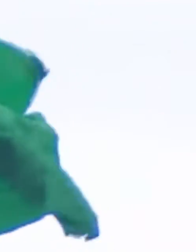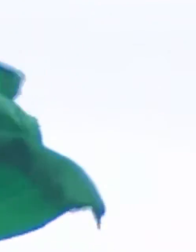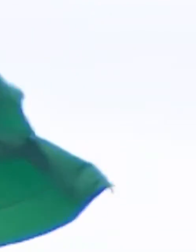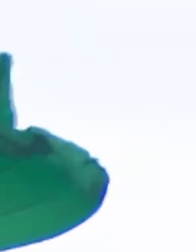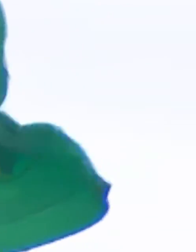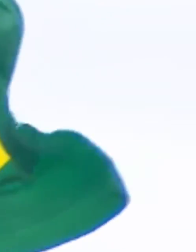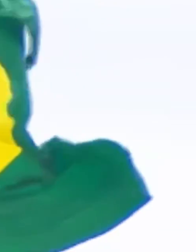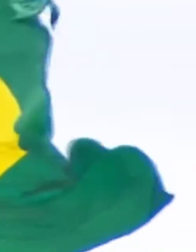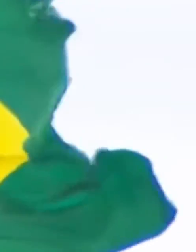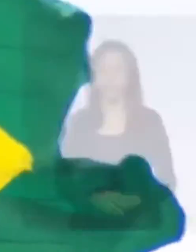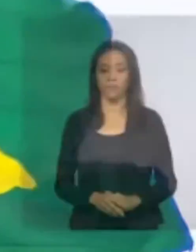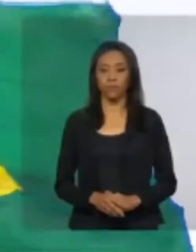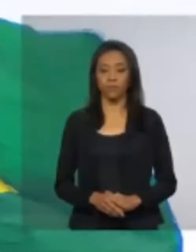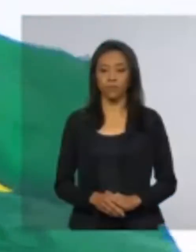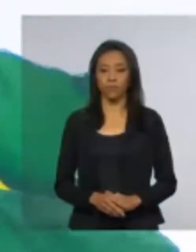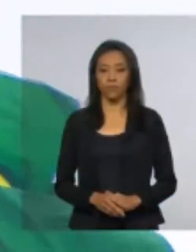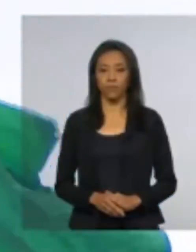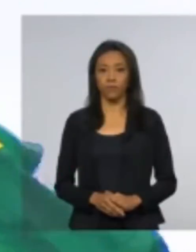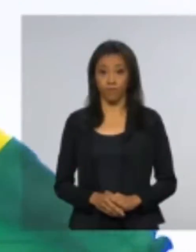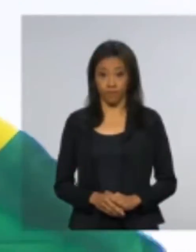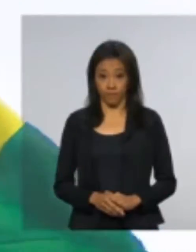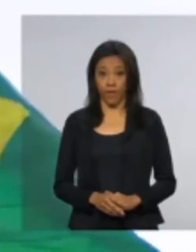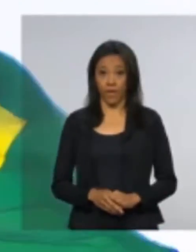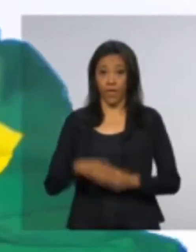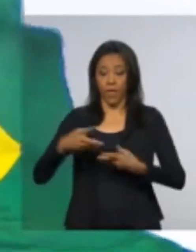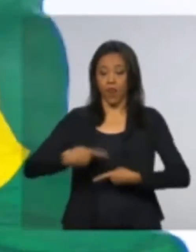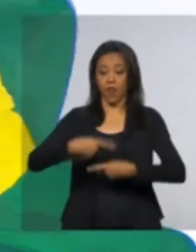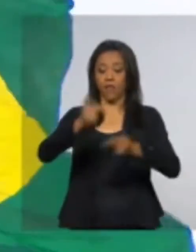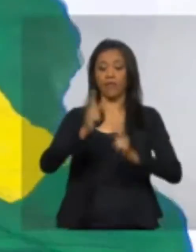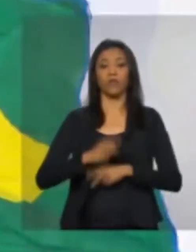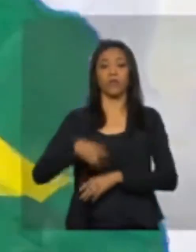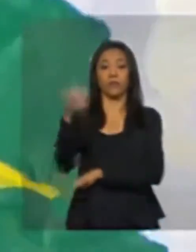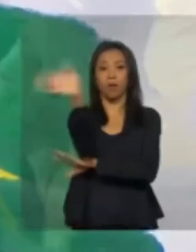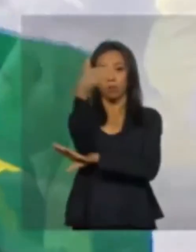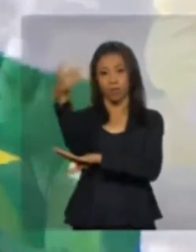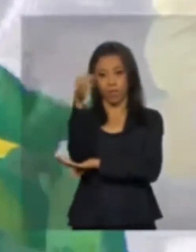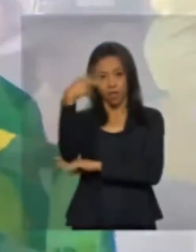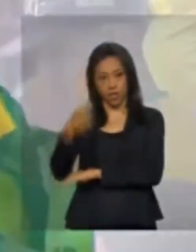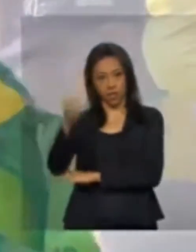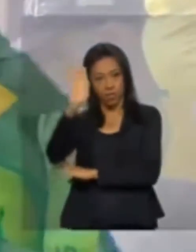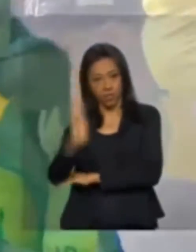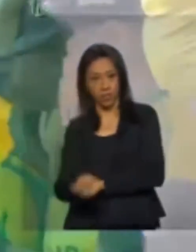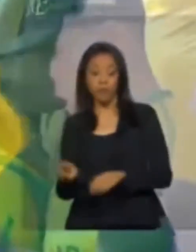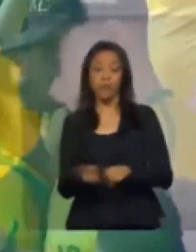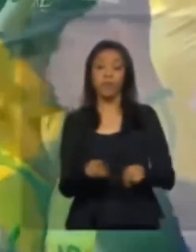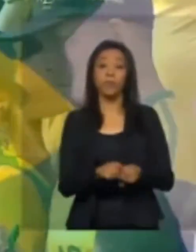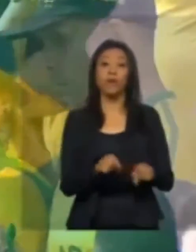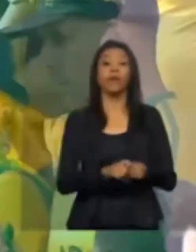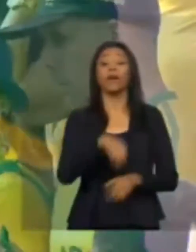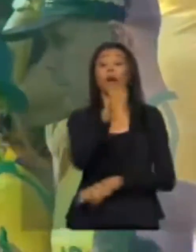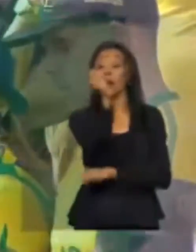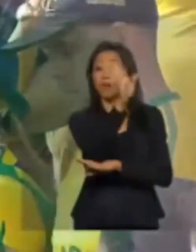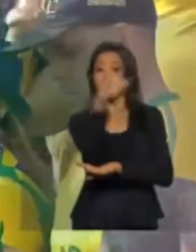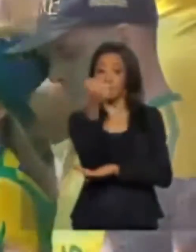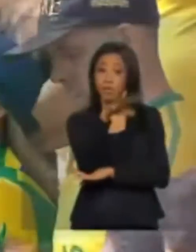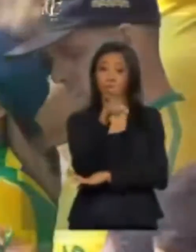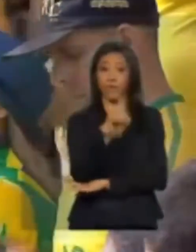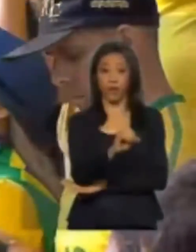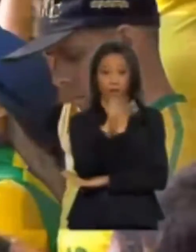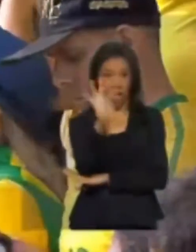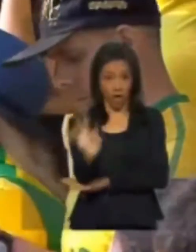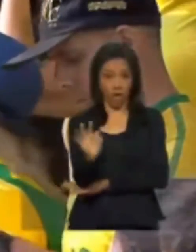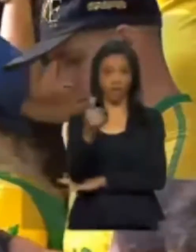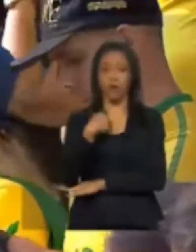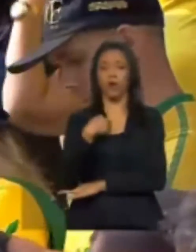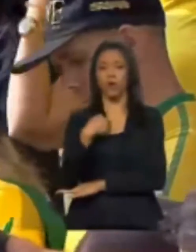Enfim, infelizmente, isso é mais um absurdo que ocorre de censura no Brasil em